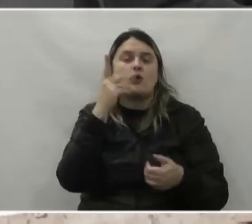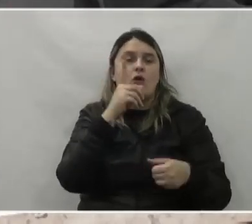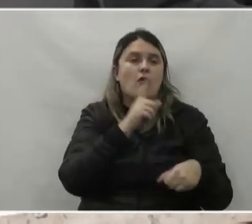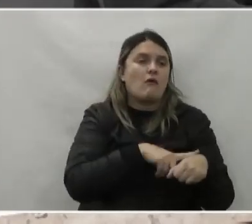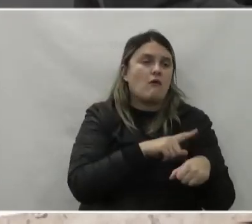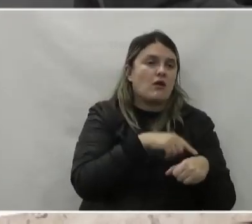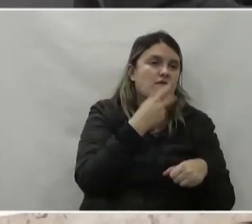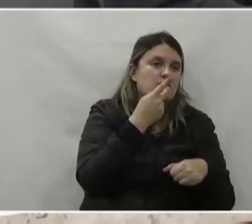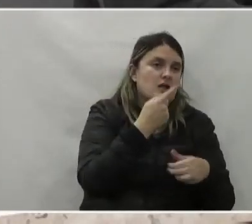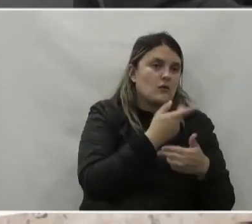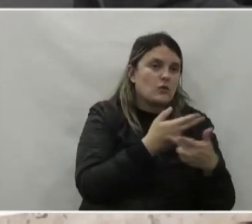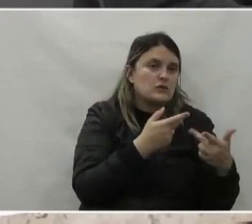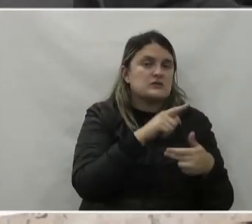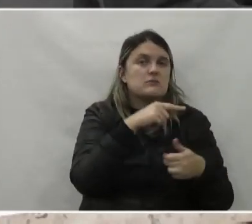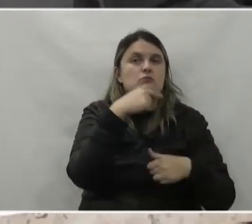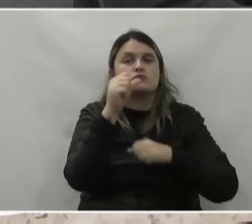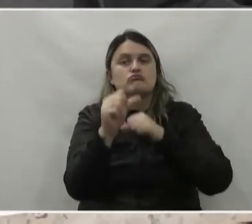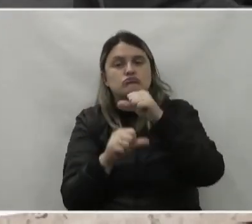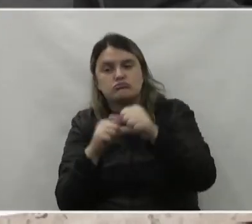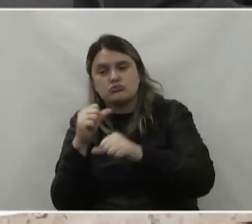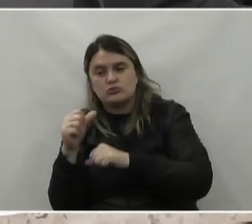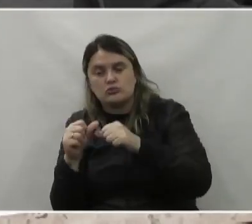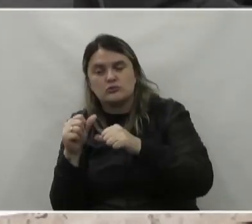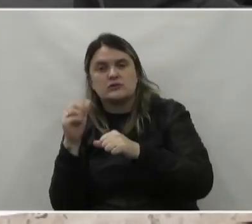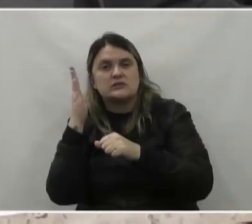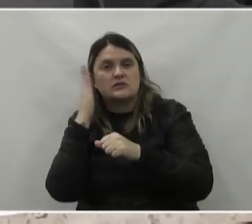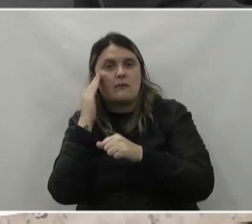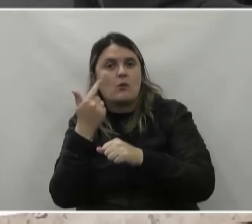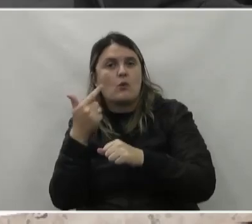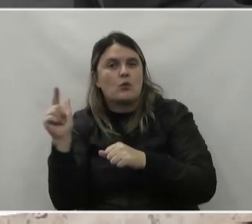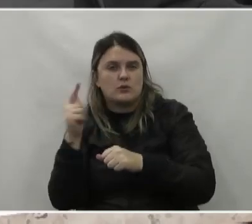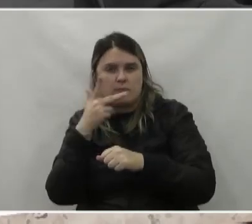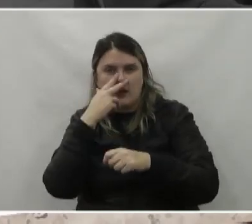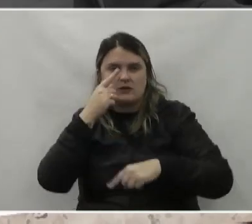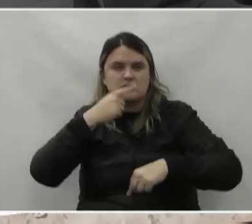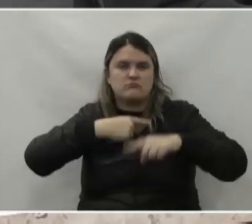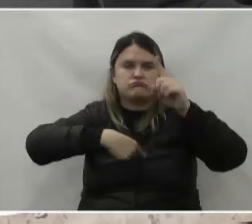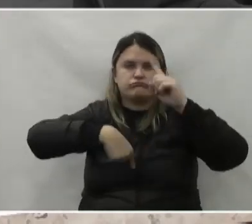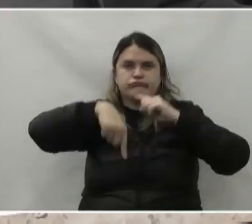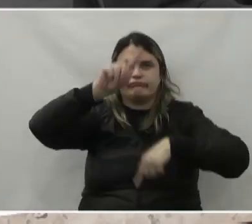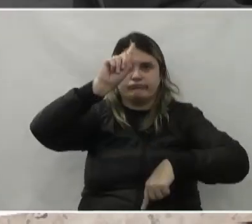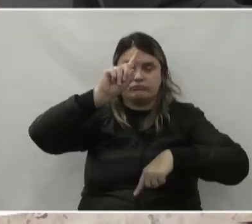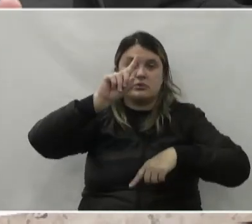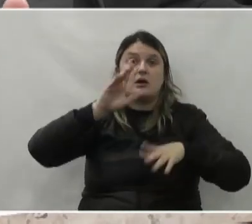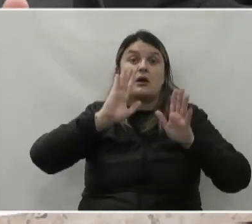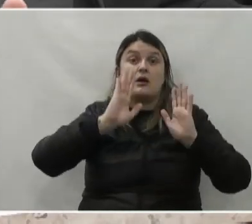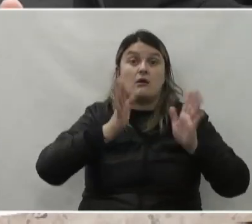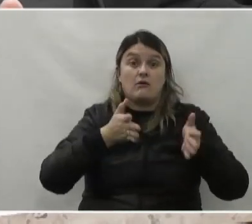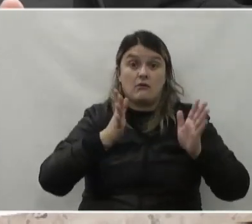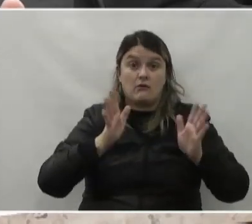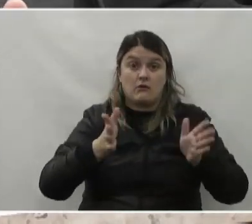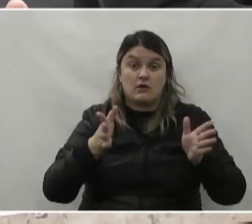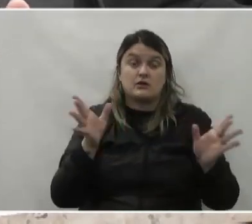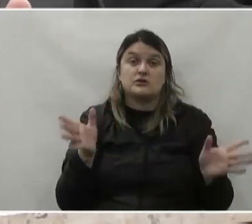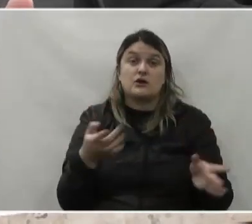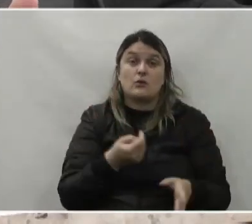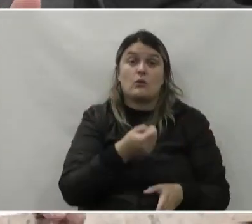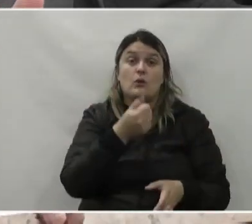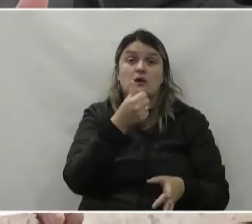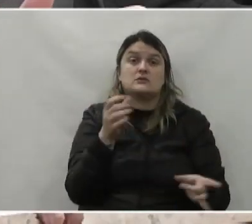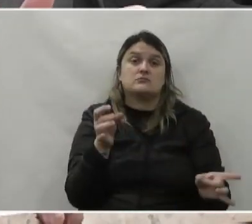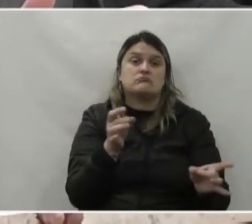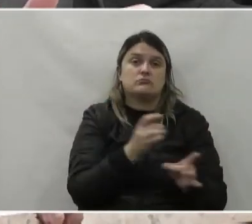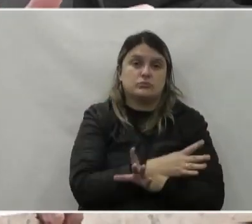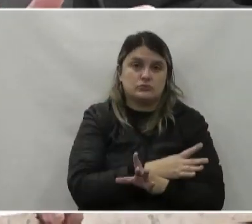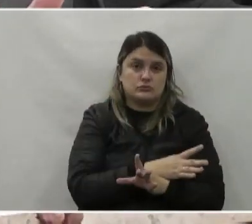vai vir à tona, a gente vai ficar sabendo, né? Mas o bom é que agora foi